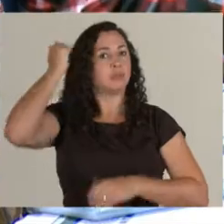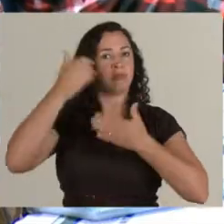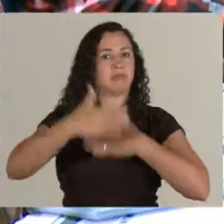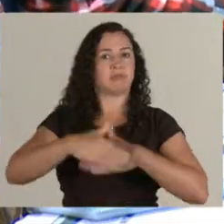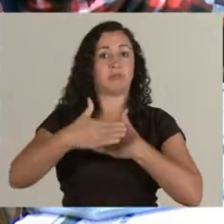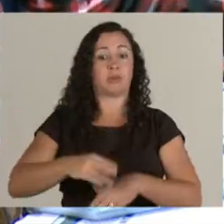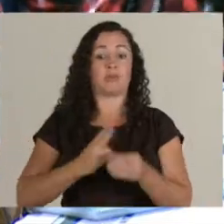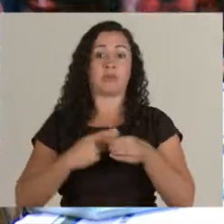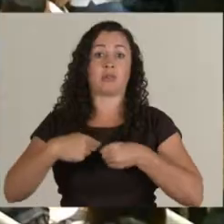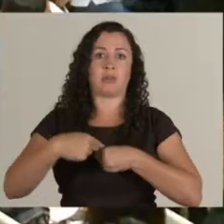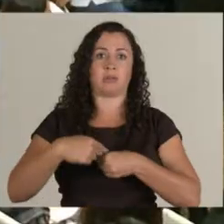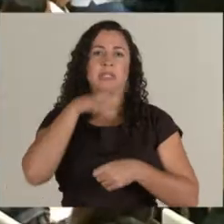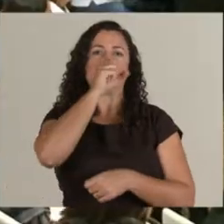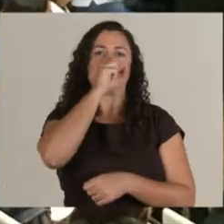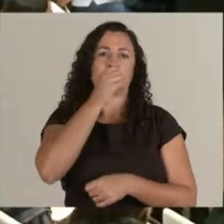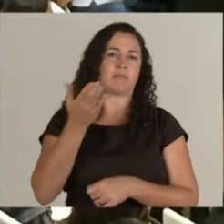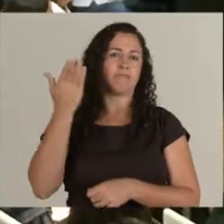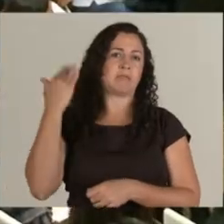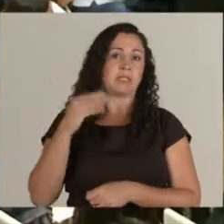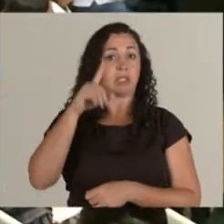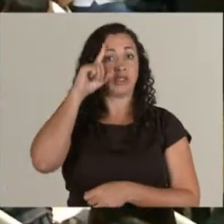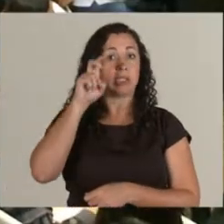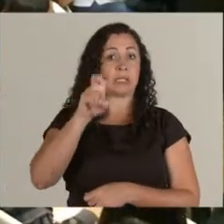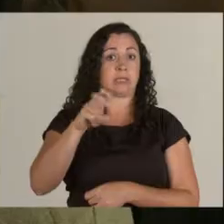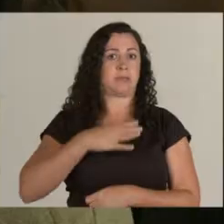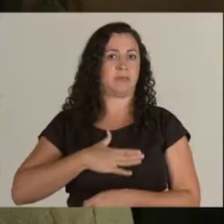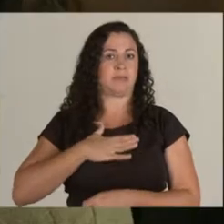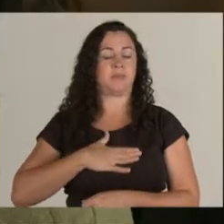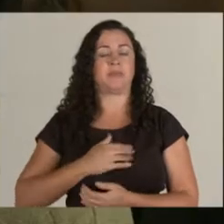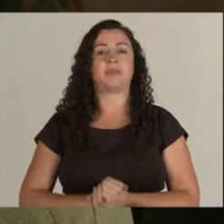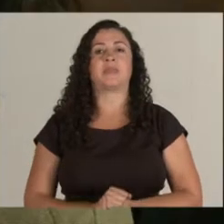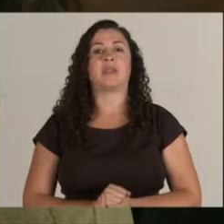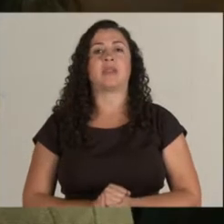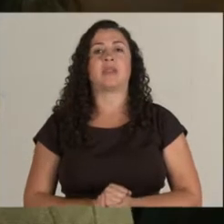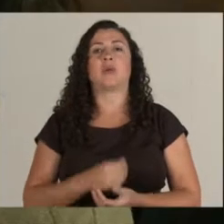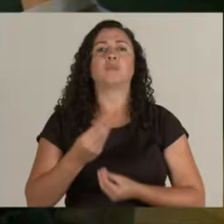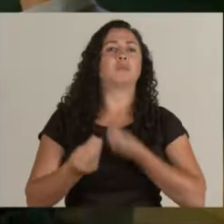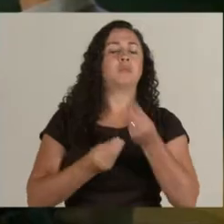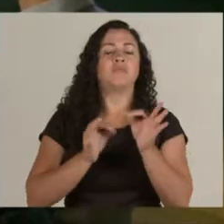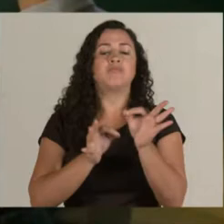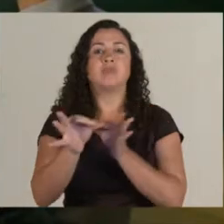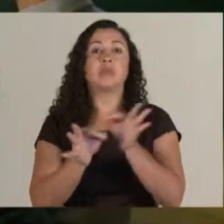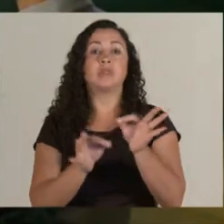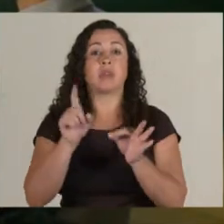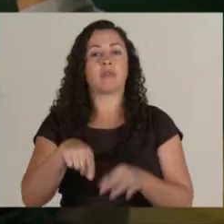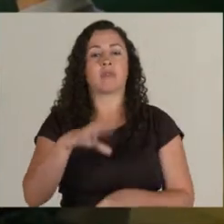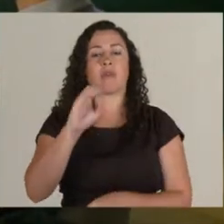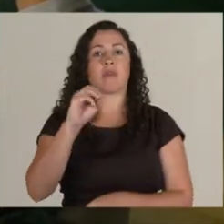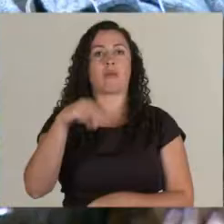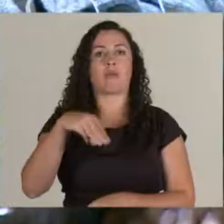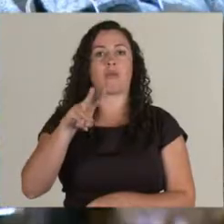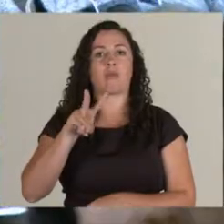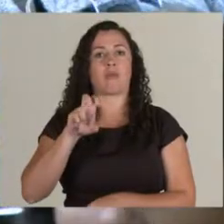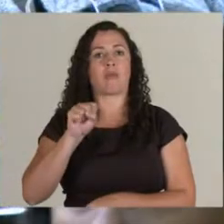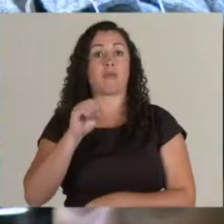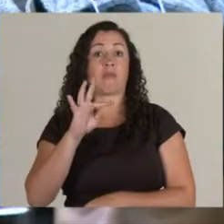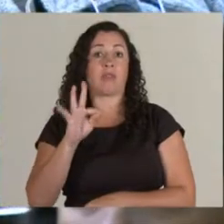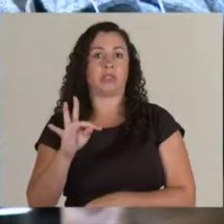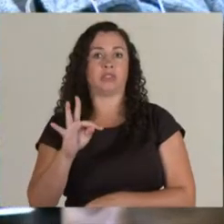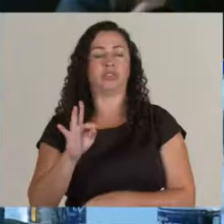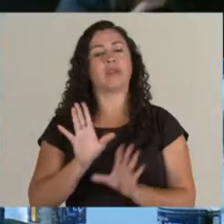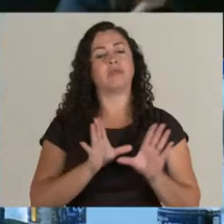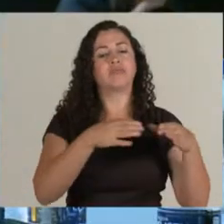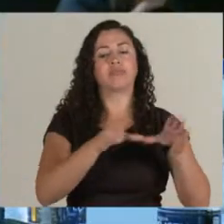do vestibular Unicamp no último sábado, dia 5. O evento foi conduzido pela Convest e dividiu os professores